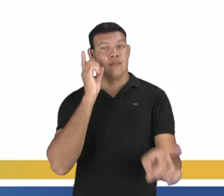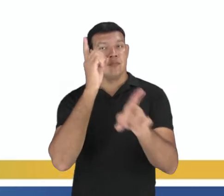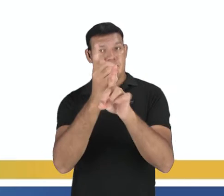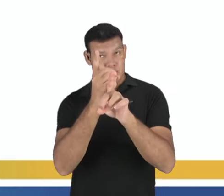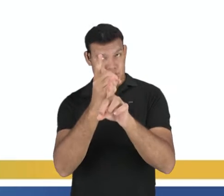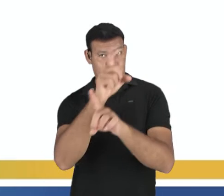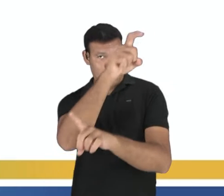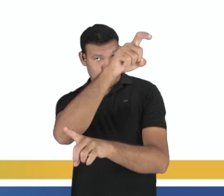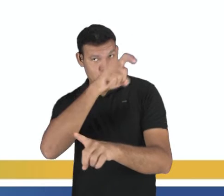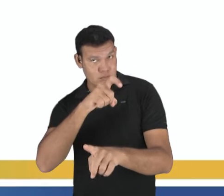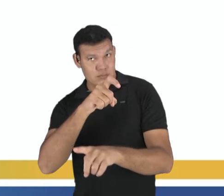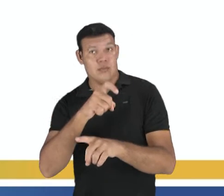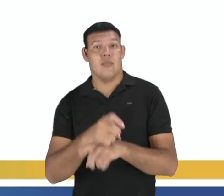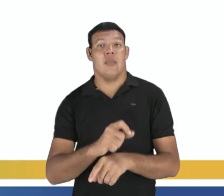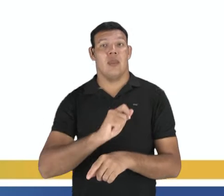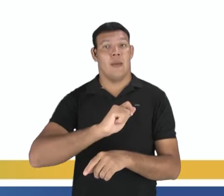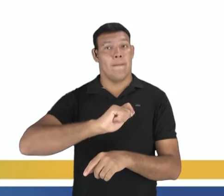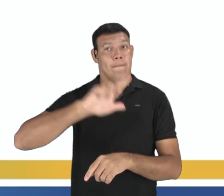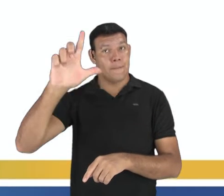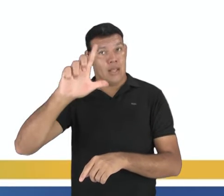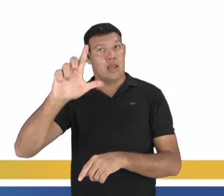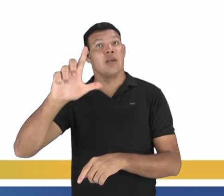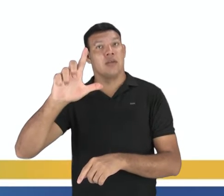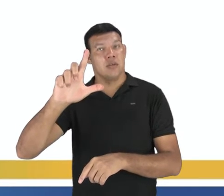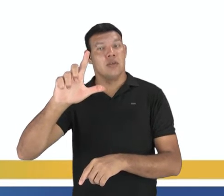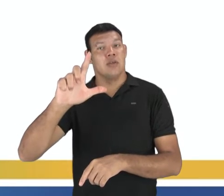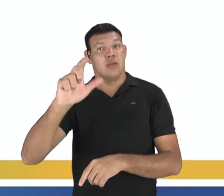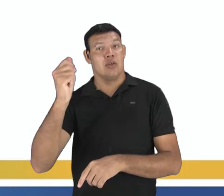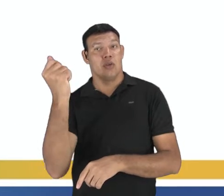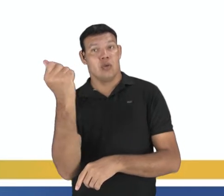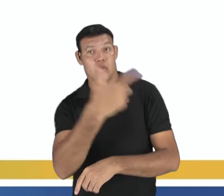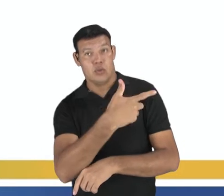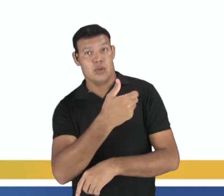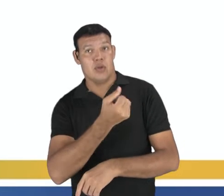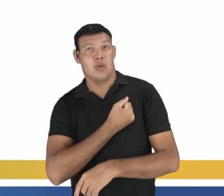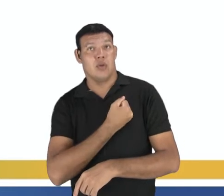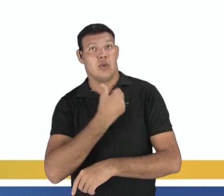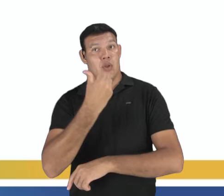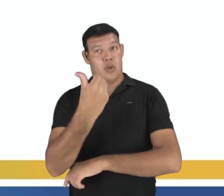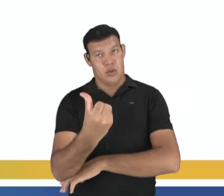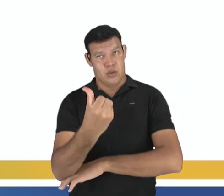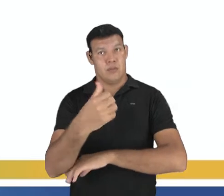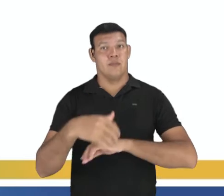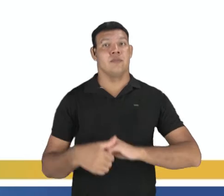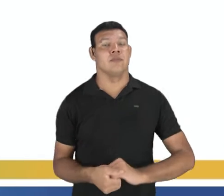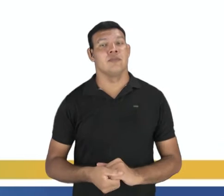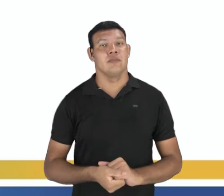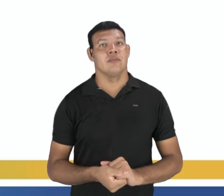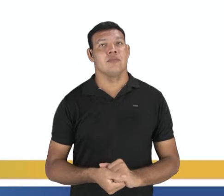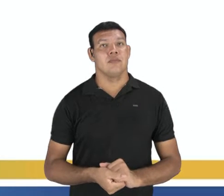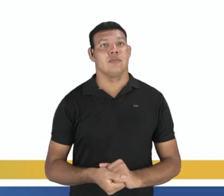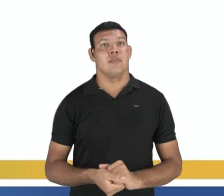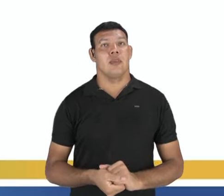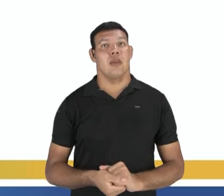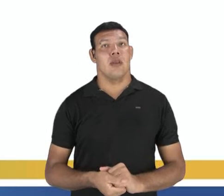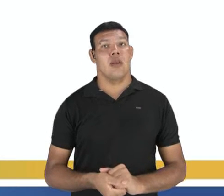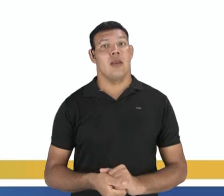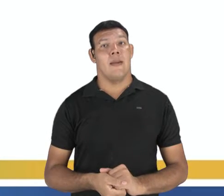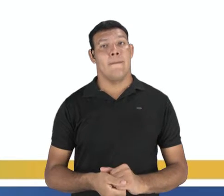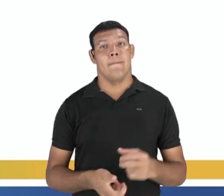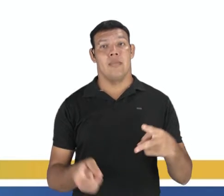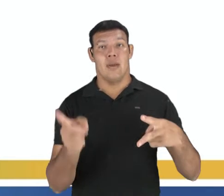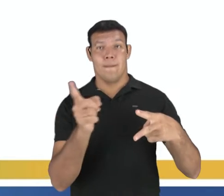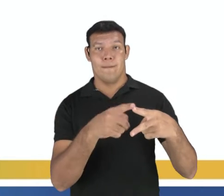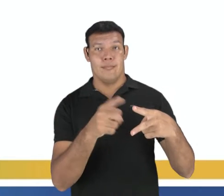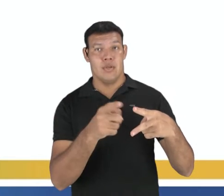um x maior que 6, certo? E aí nós vamos ter a primeira solução e